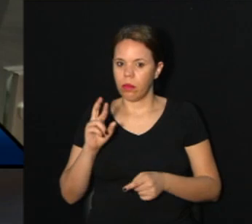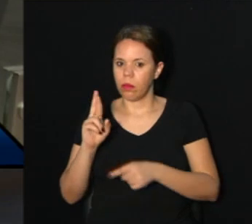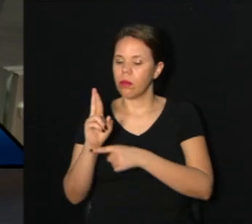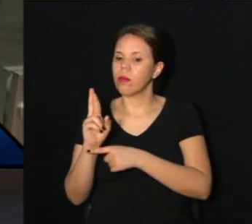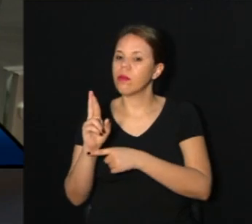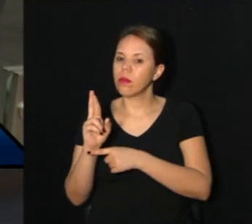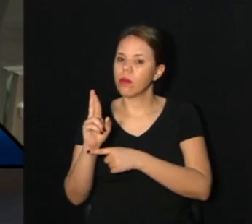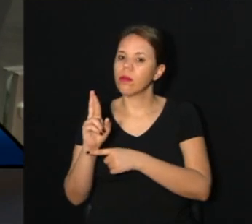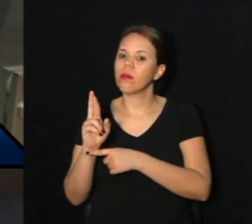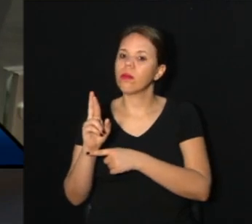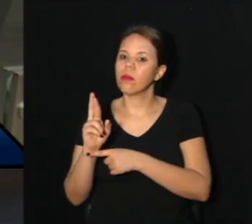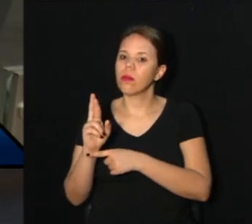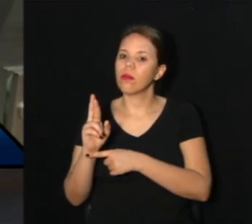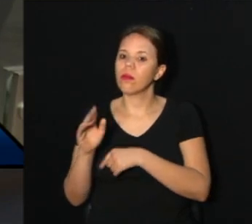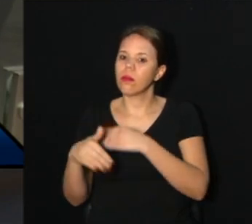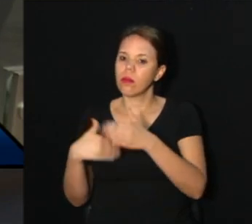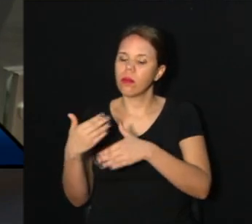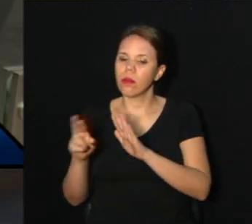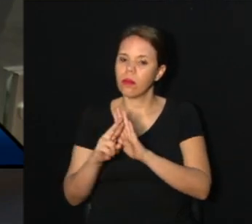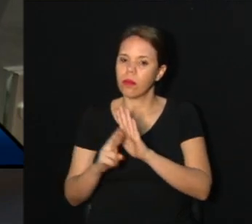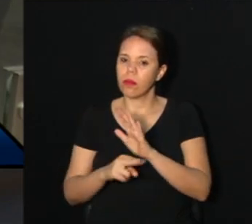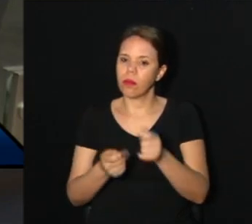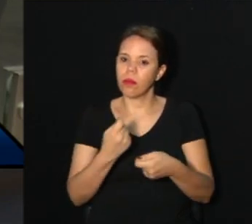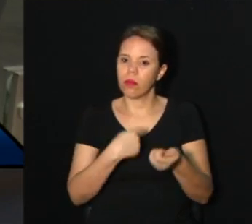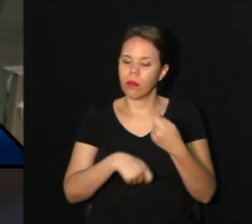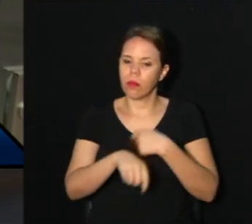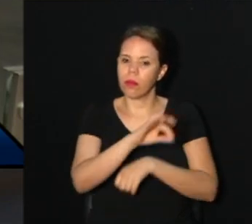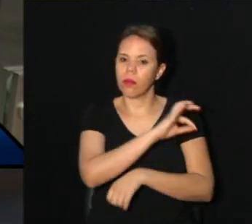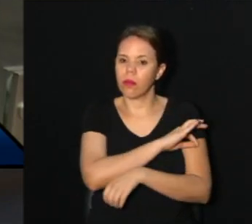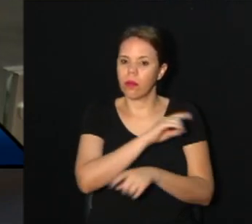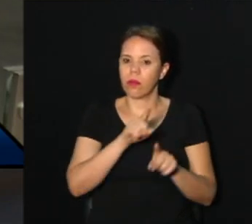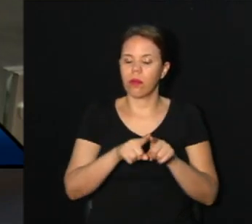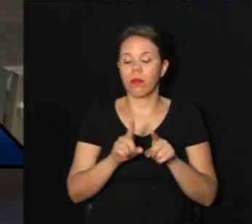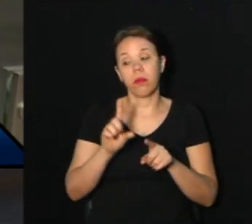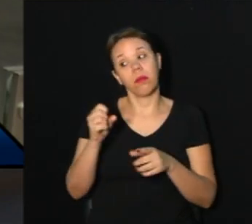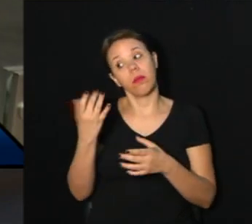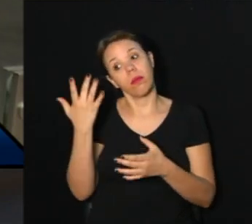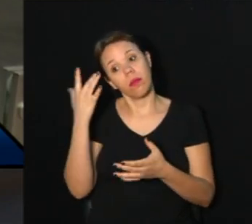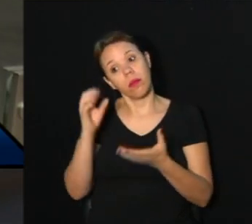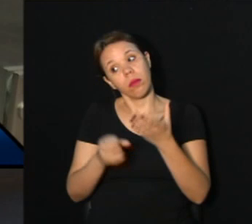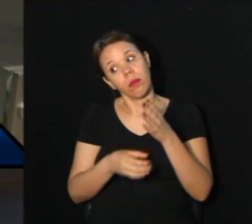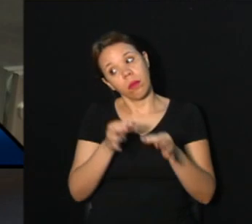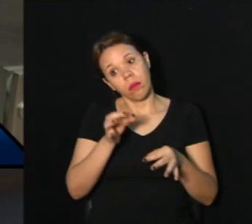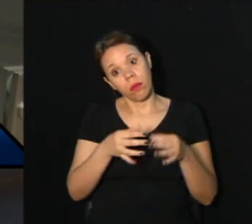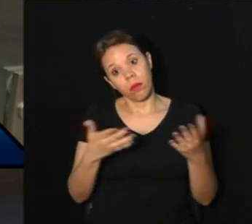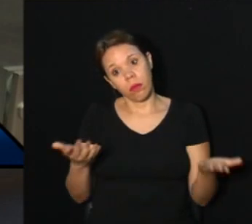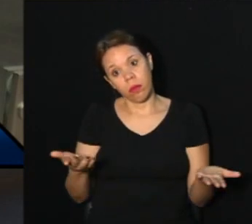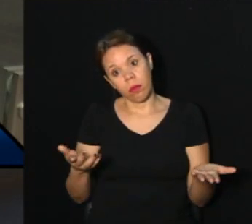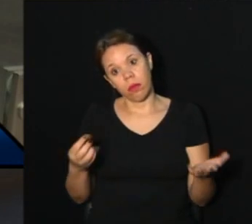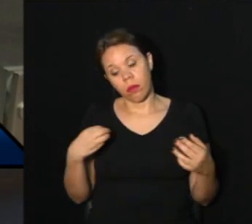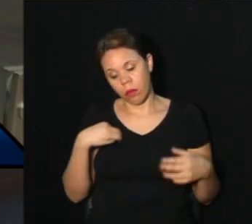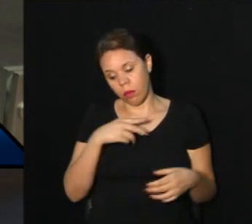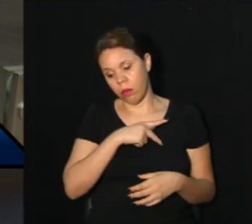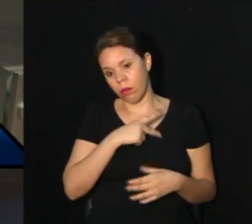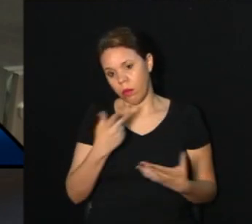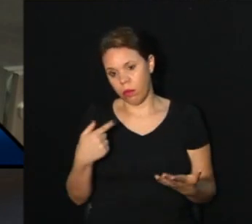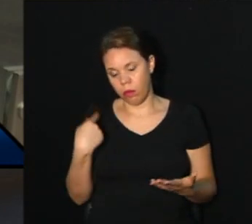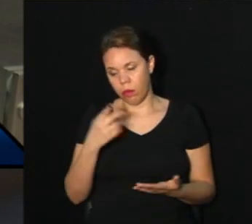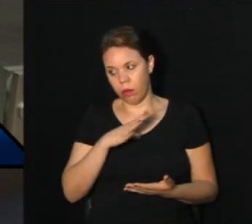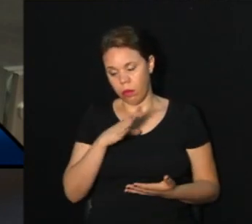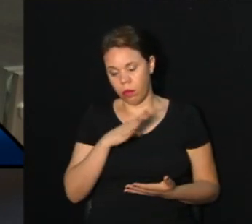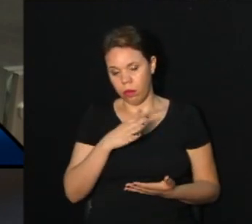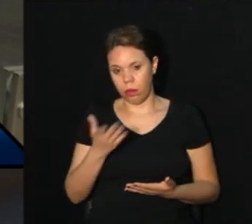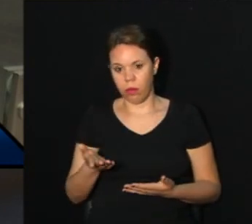um procedimento administrativo, não sei se chegou a ser judicial, do Ministério Público da nossa